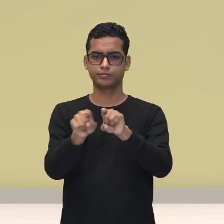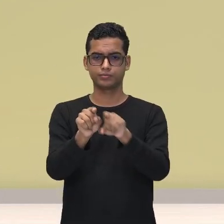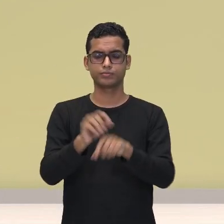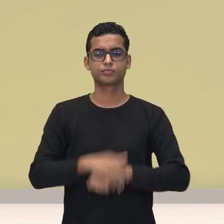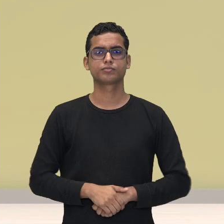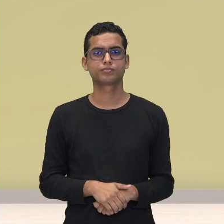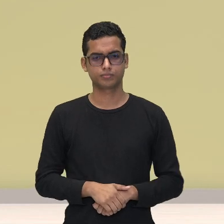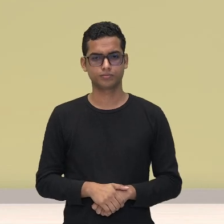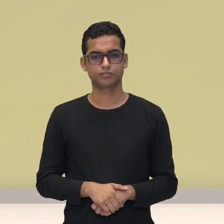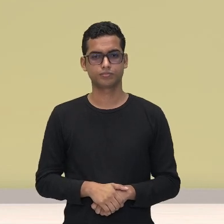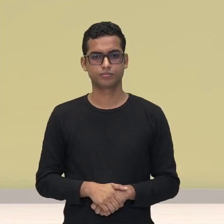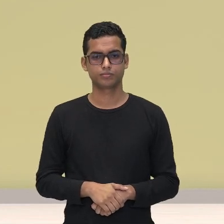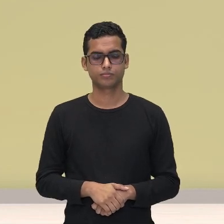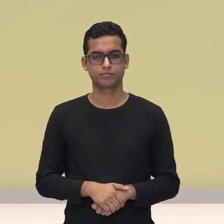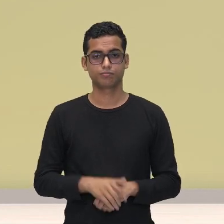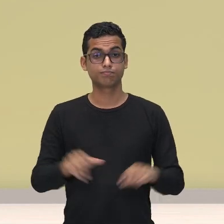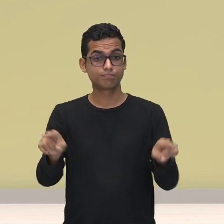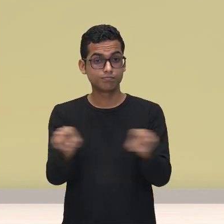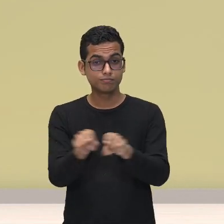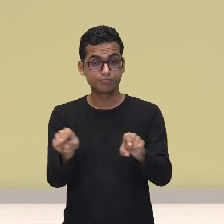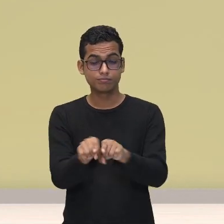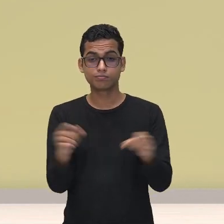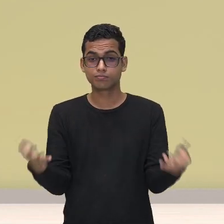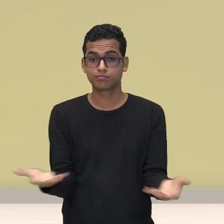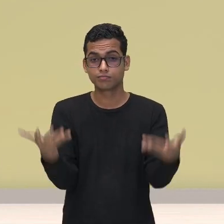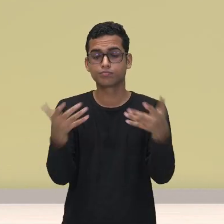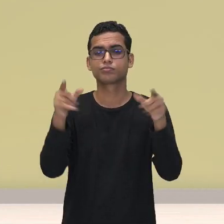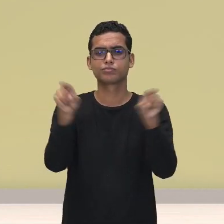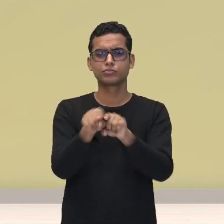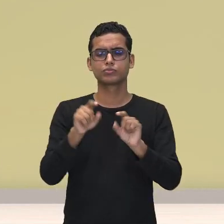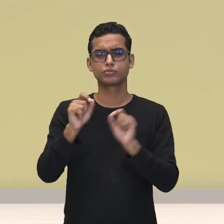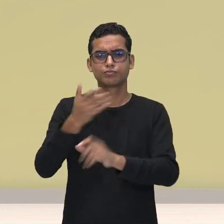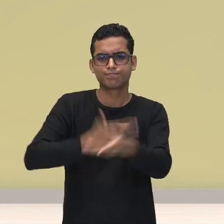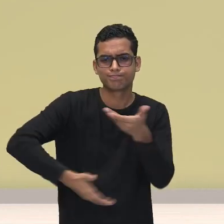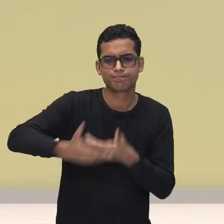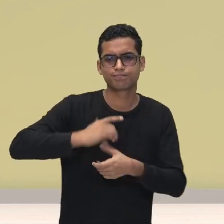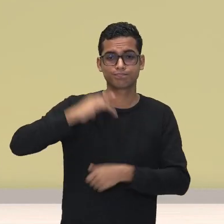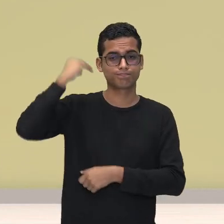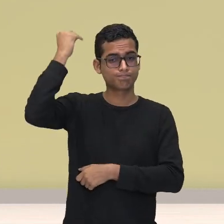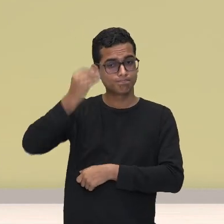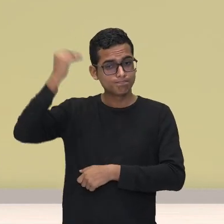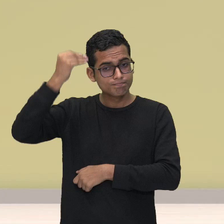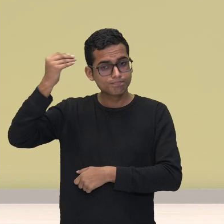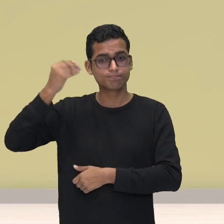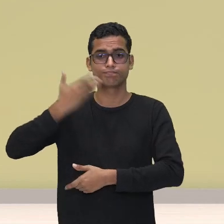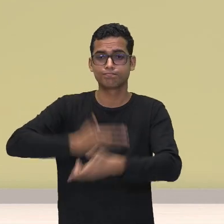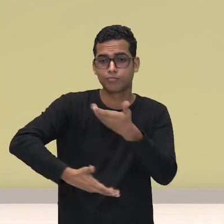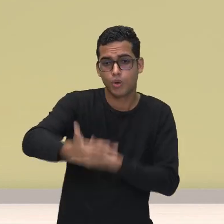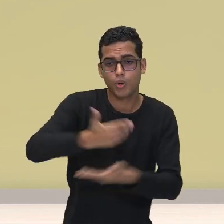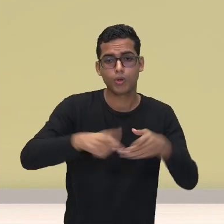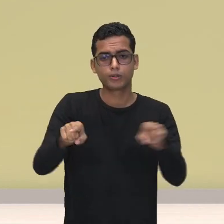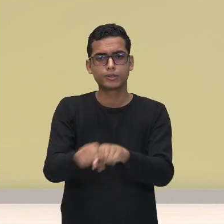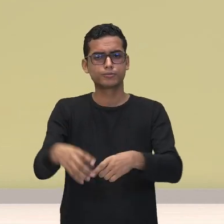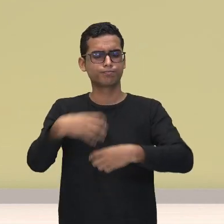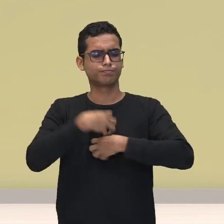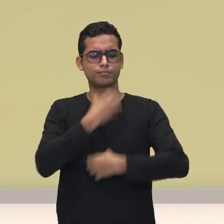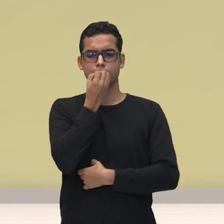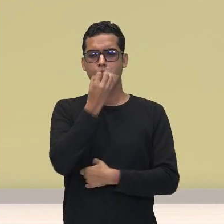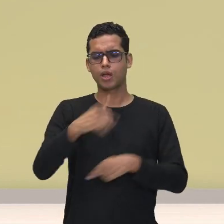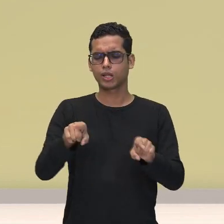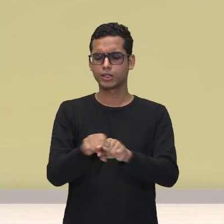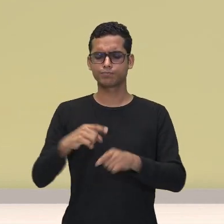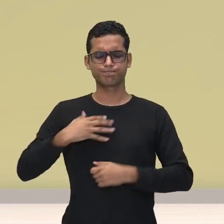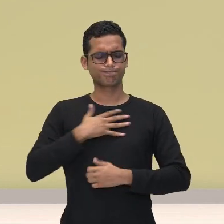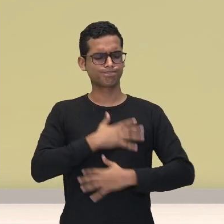acaba ocasionando ali, através dessa interação com o outro, troca de experiências, trazendo essa sensação de bem-estar, de